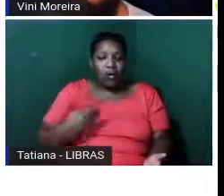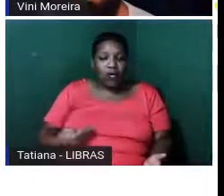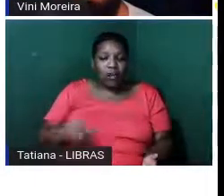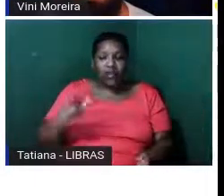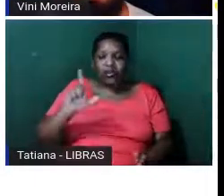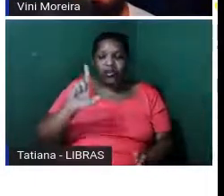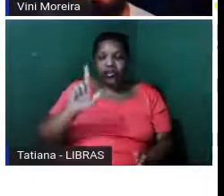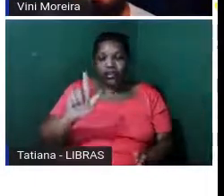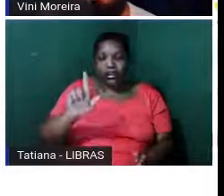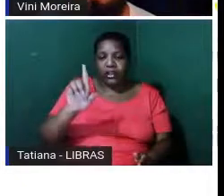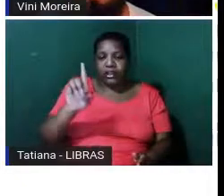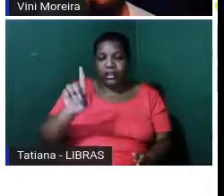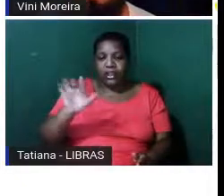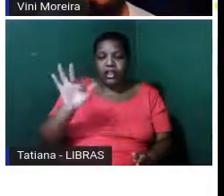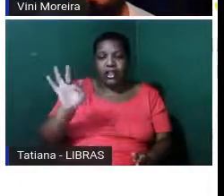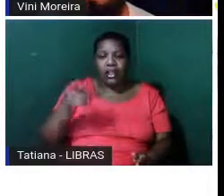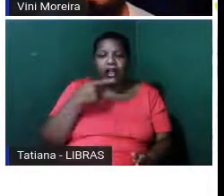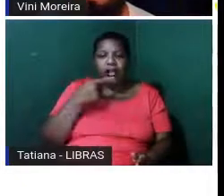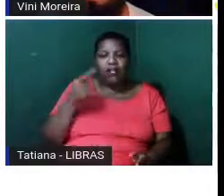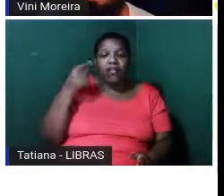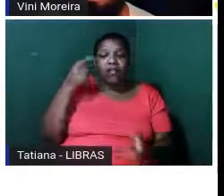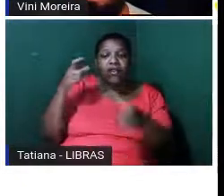a pessoa